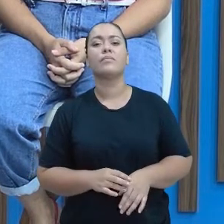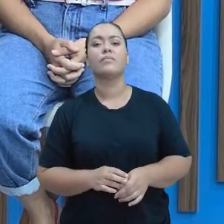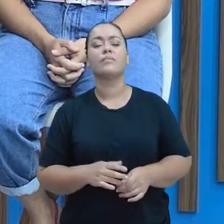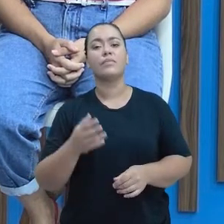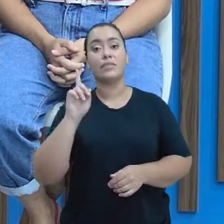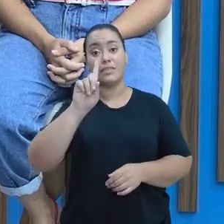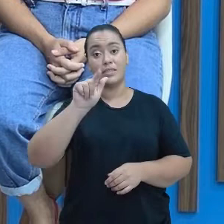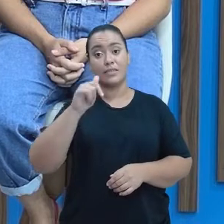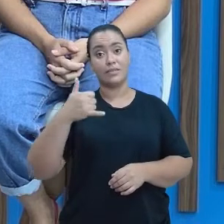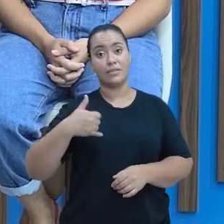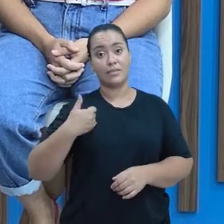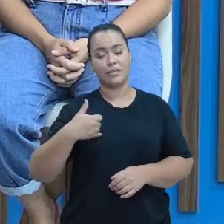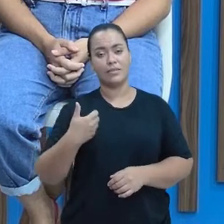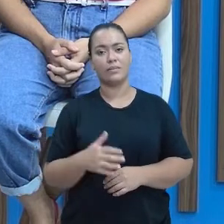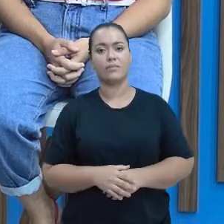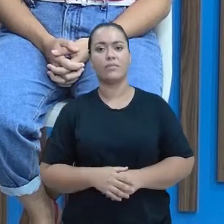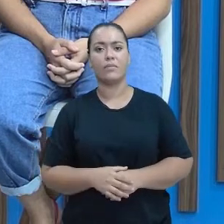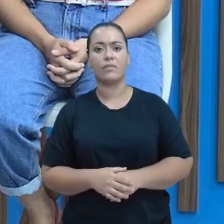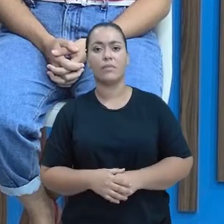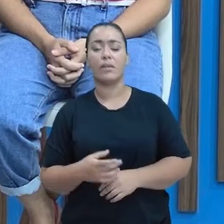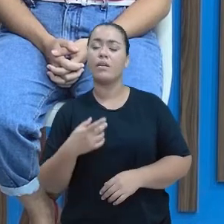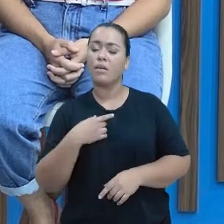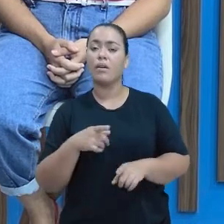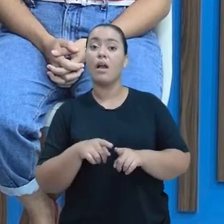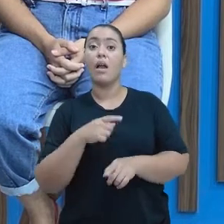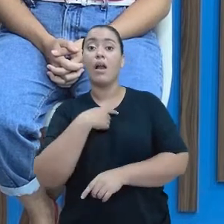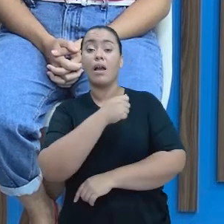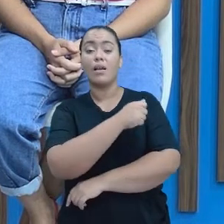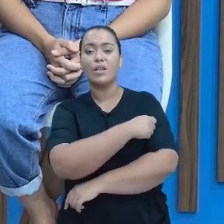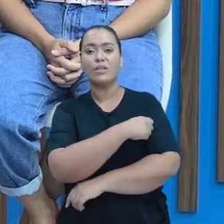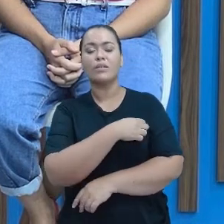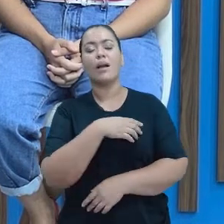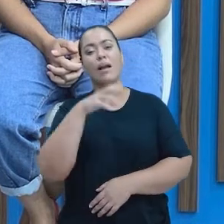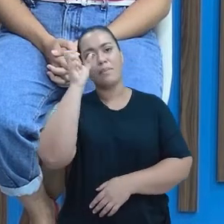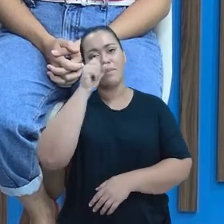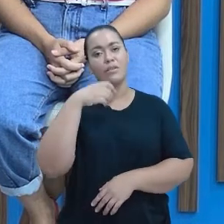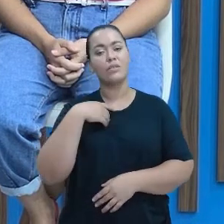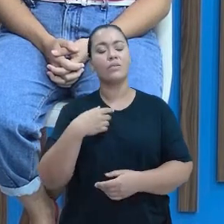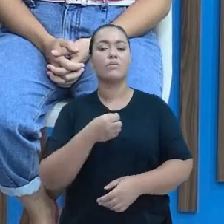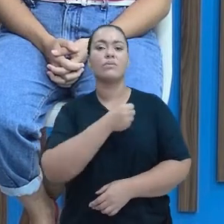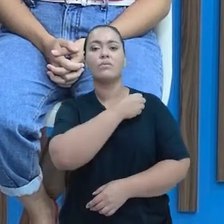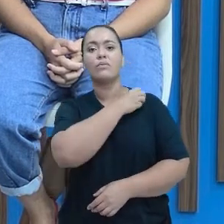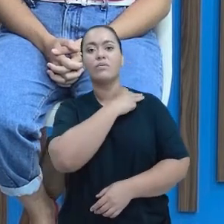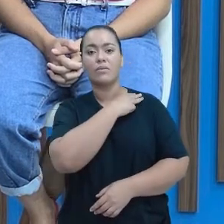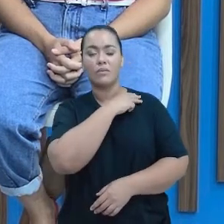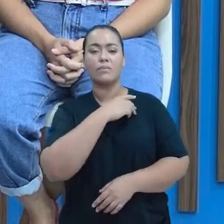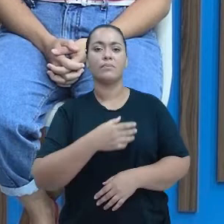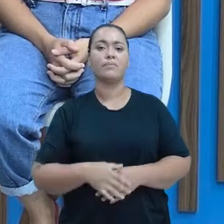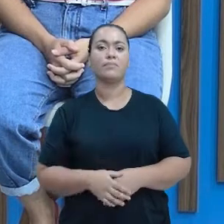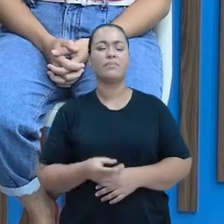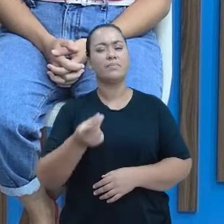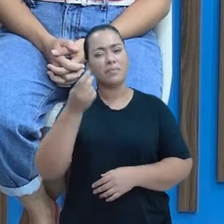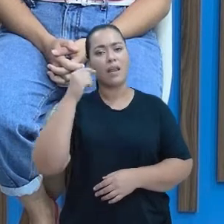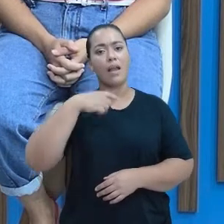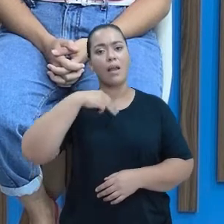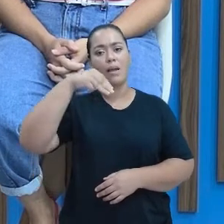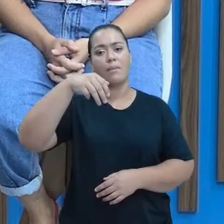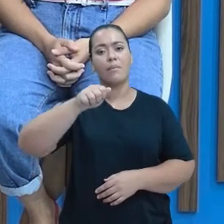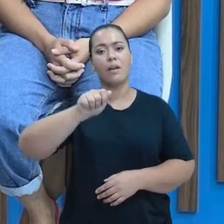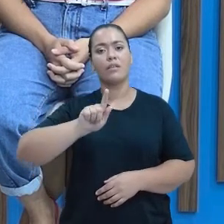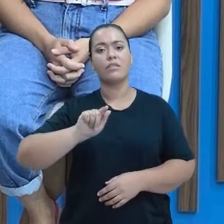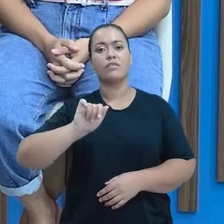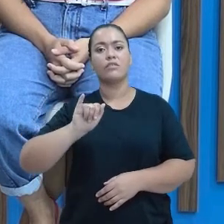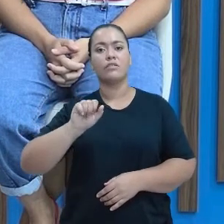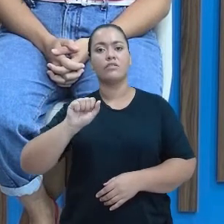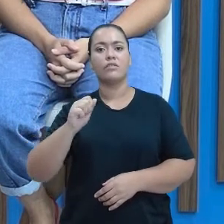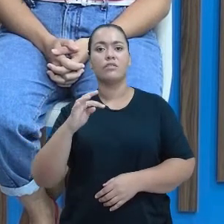17 anos, ainda estudando, terminando o ensino médio, o magistério na época,